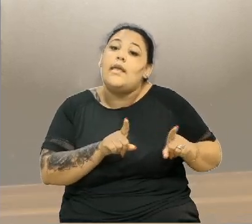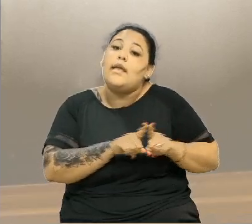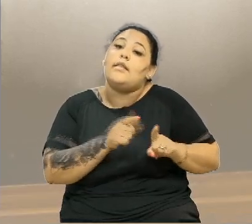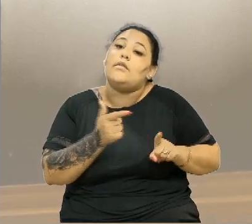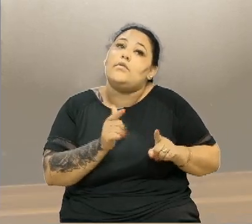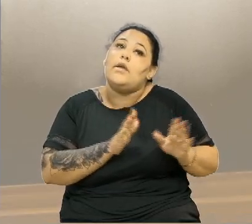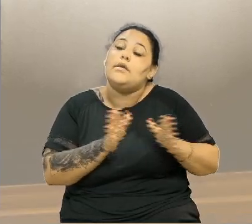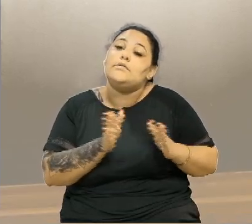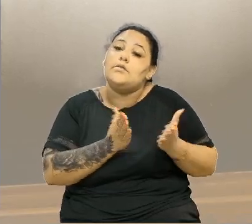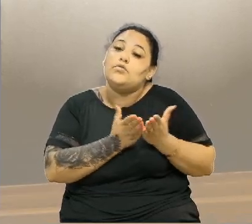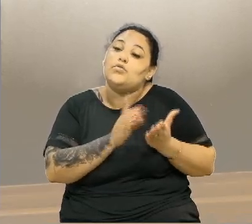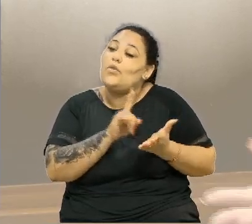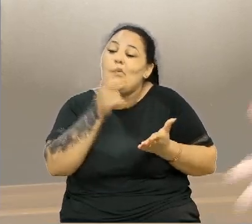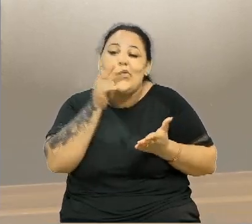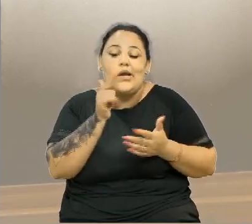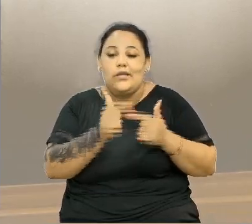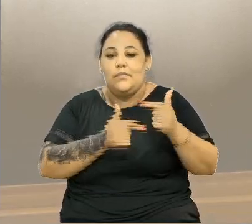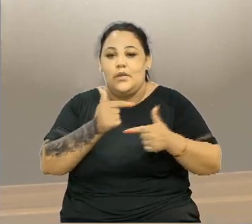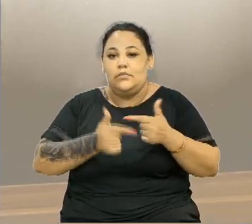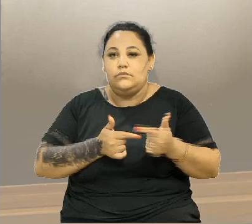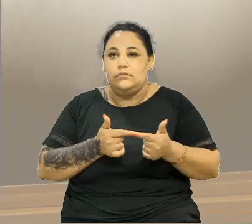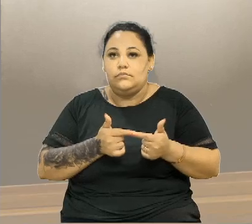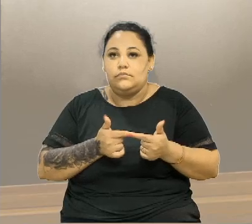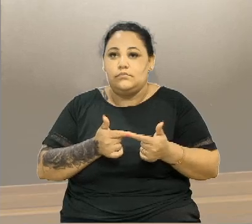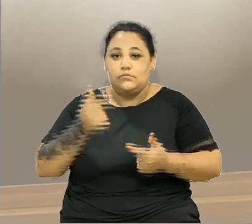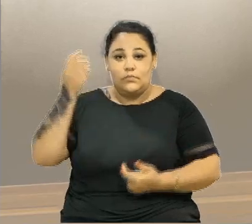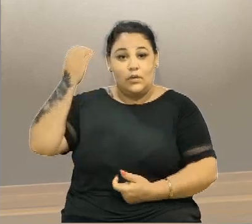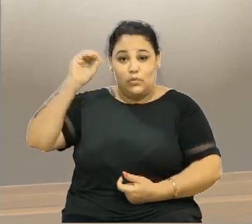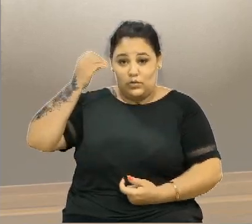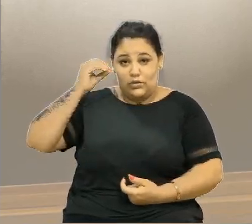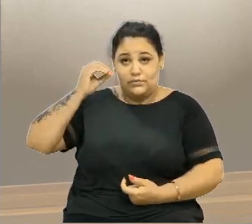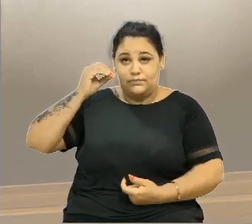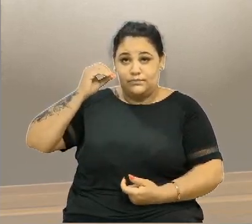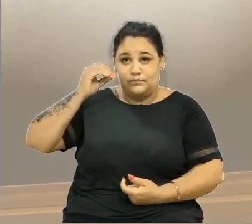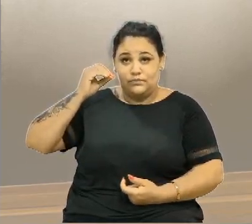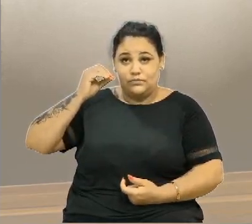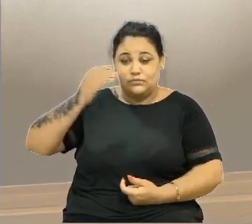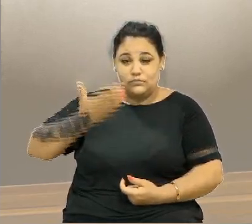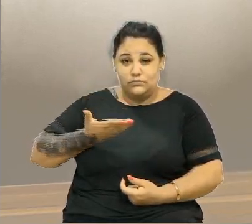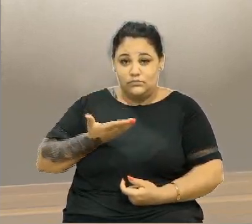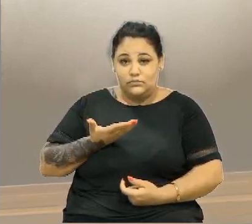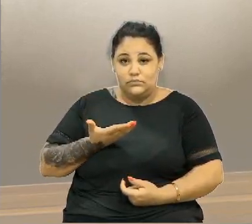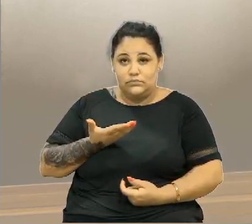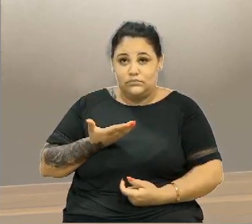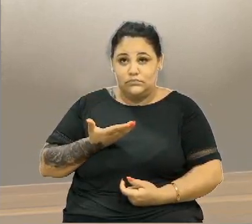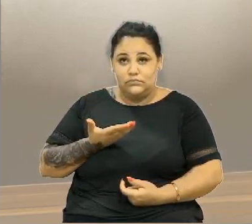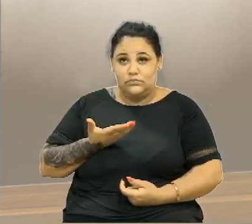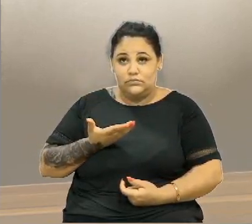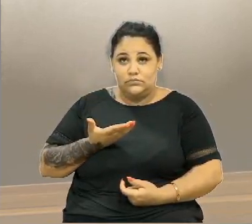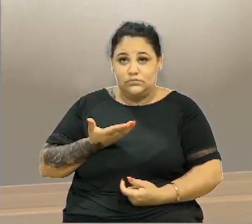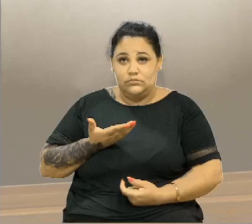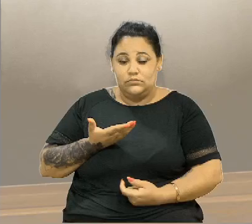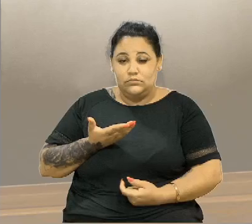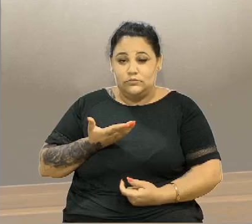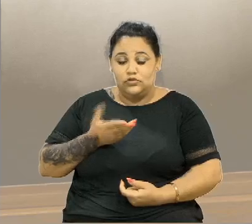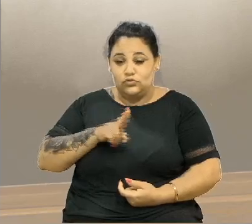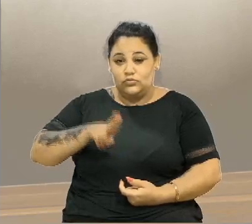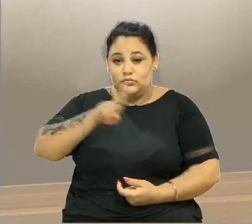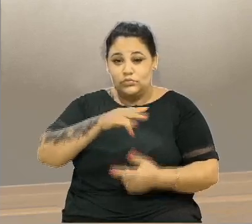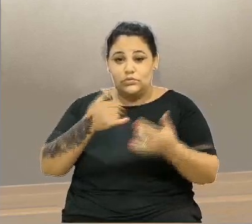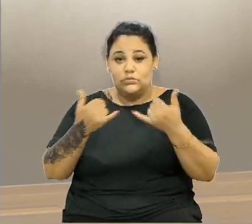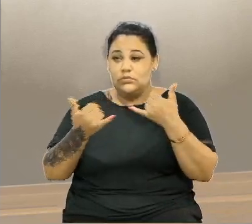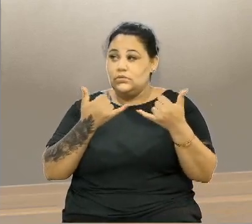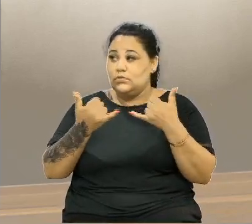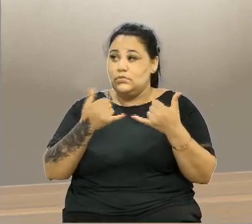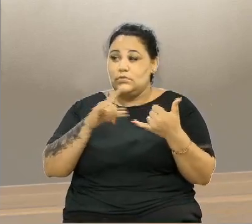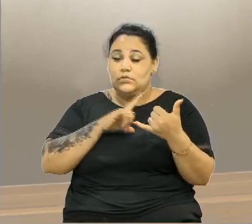vai conseguir emprego. Poderia, em Porto Alegre, está falando, a gente pega exemplos, em Porto Alegre